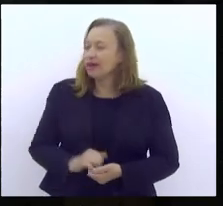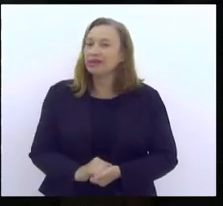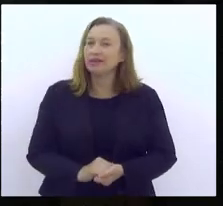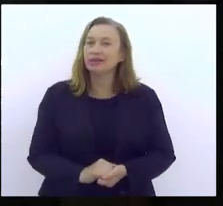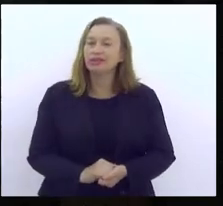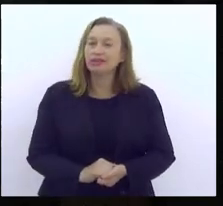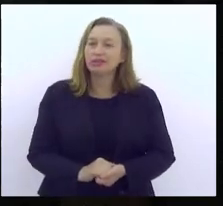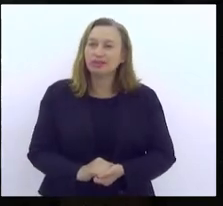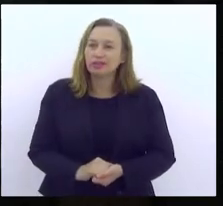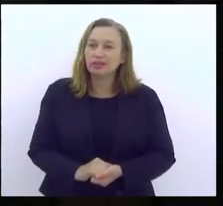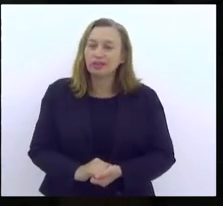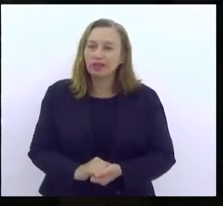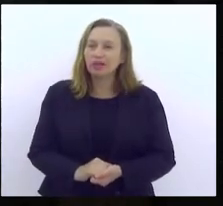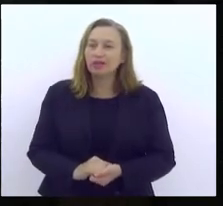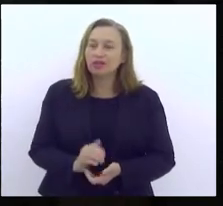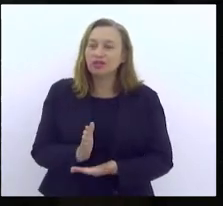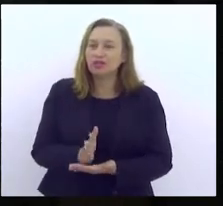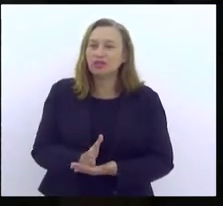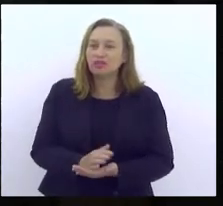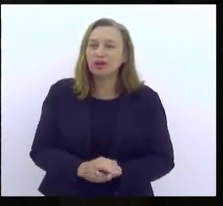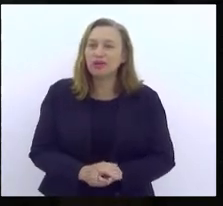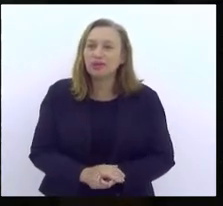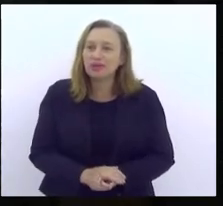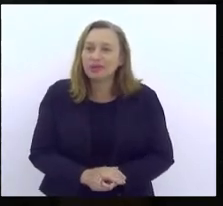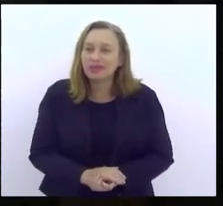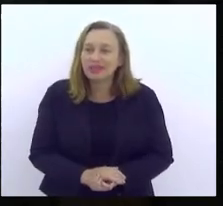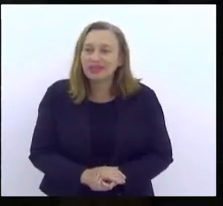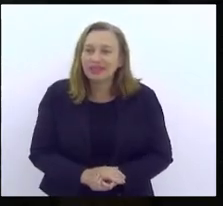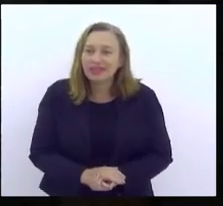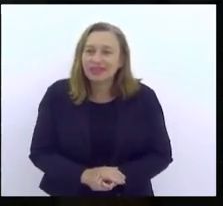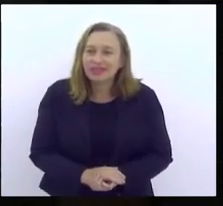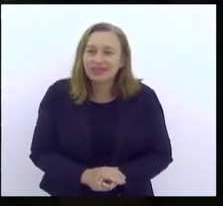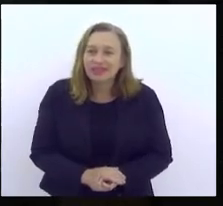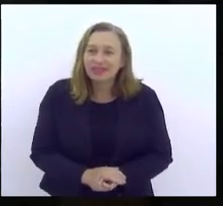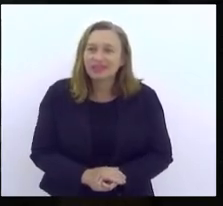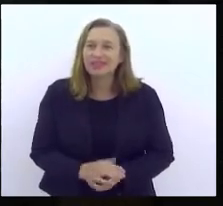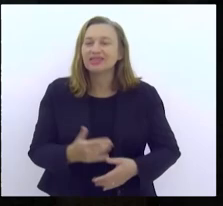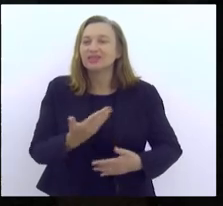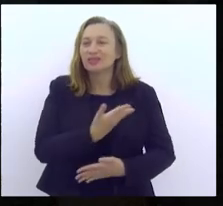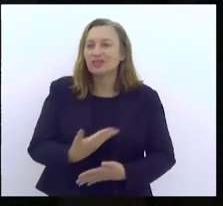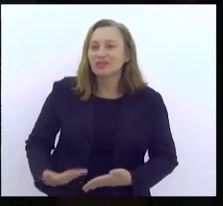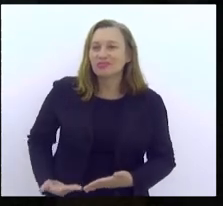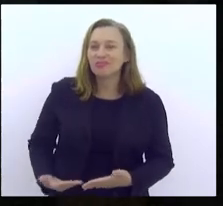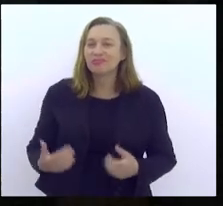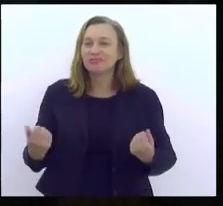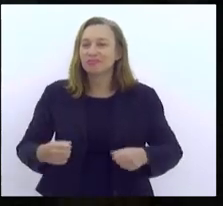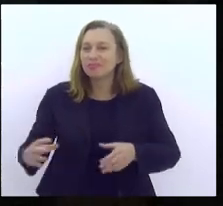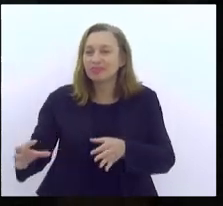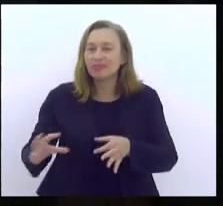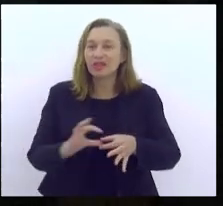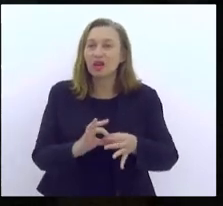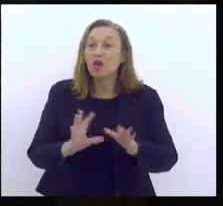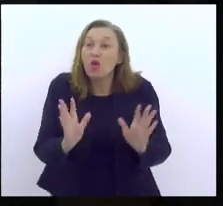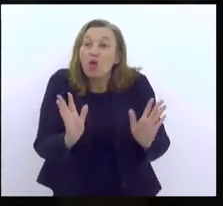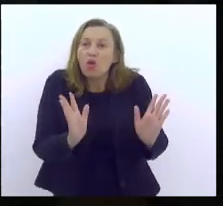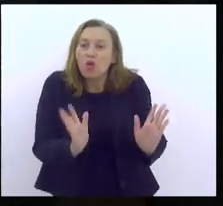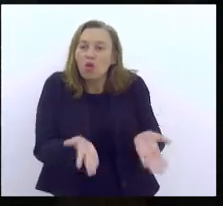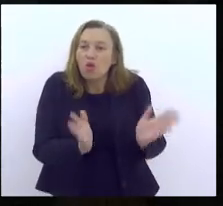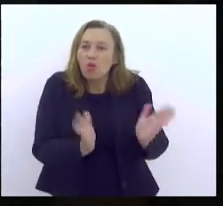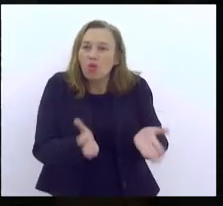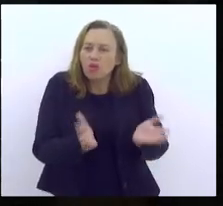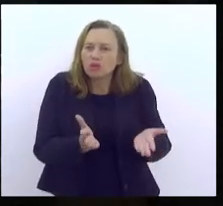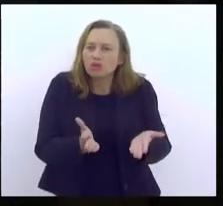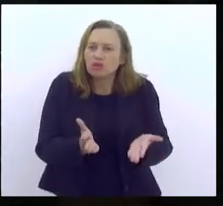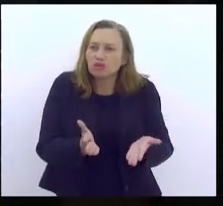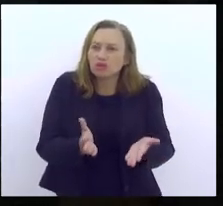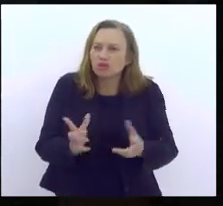da sociedade, no legislativo, nós temos que ser aliado do governo quando o governo merece ser aliado. E hoje o governador não